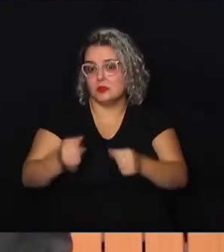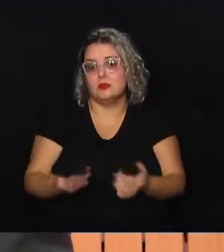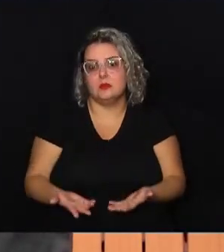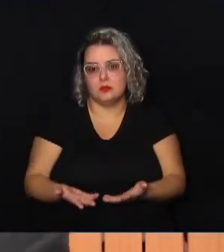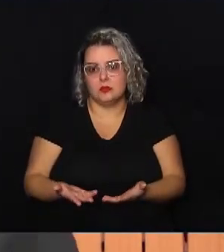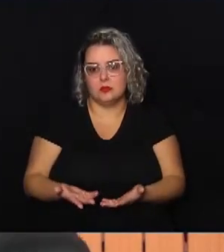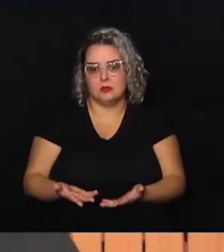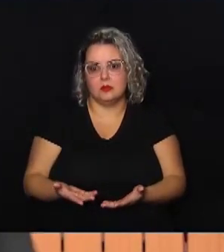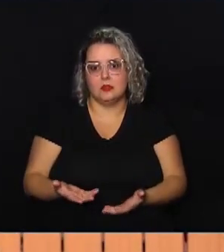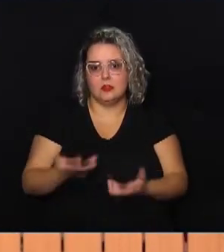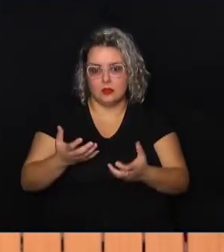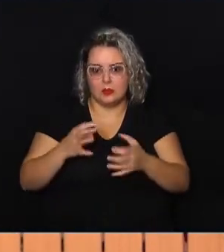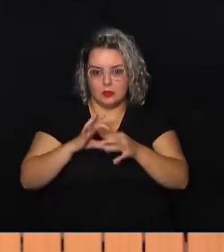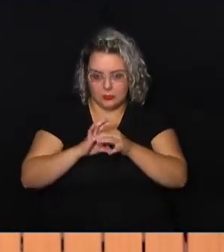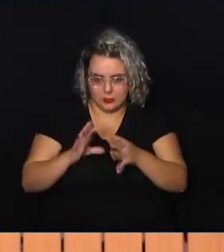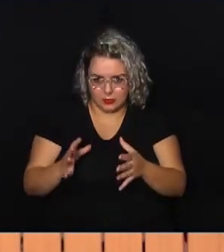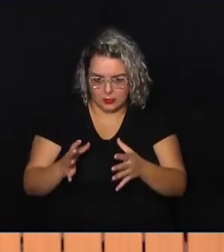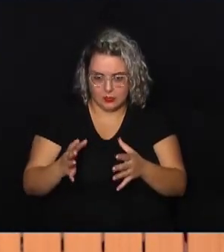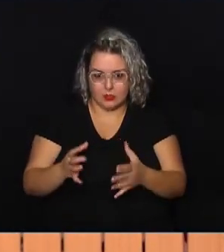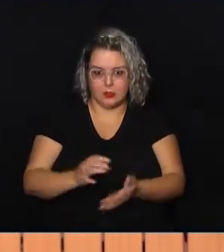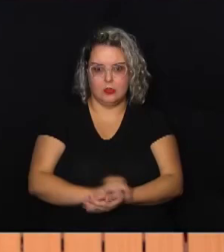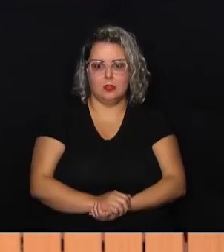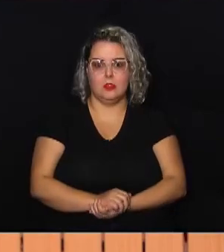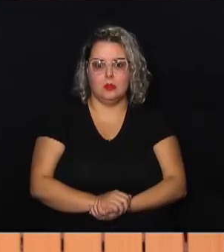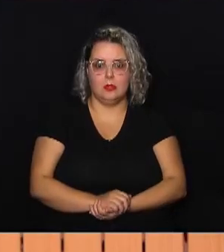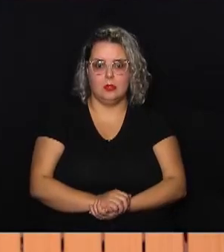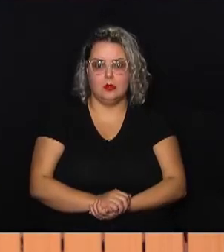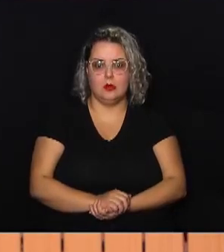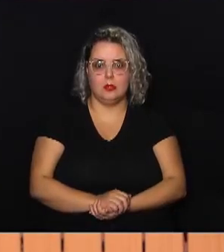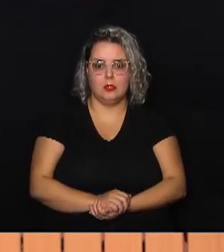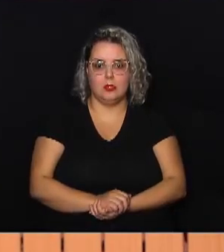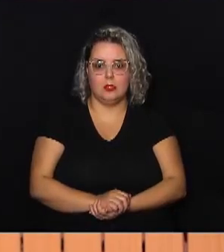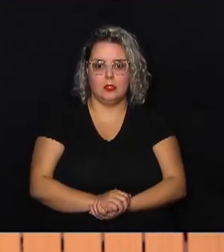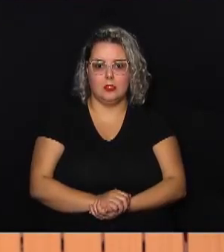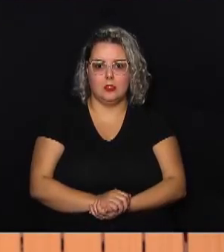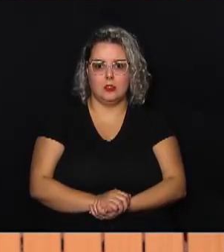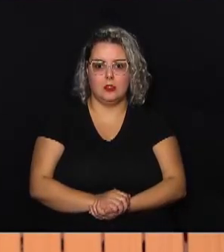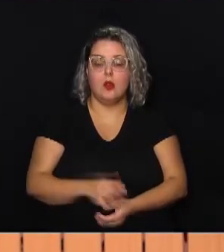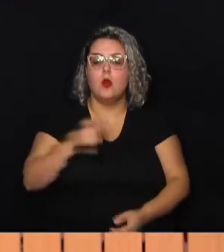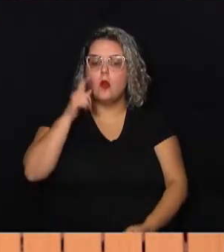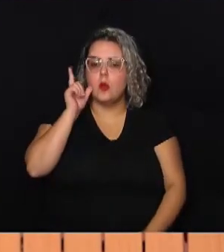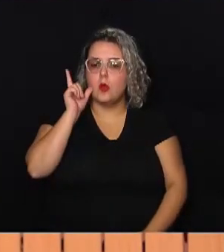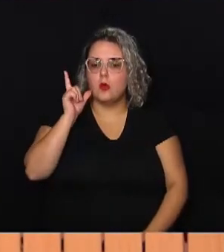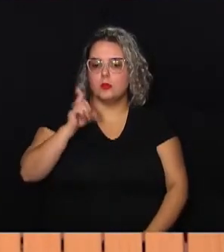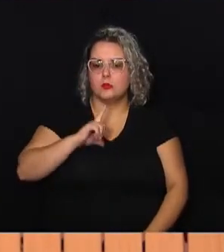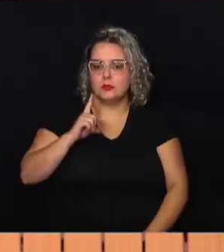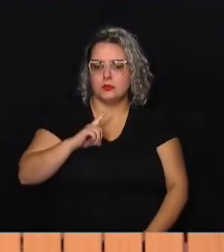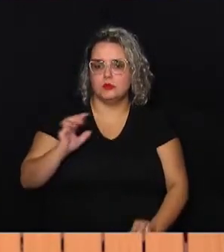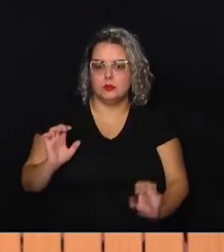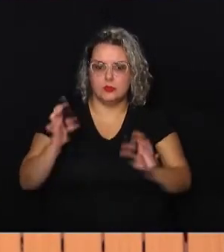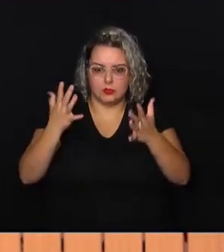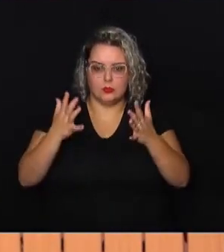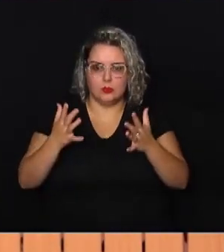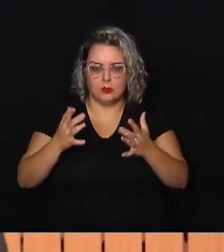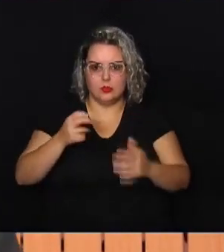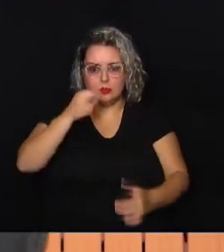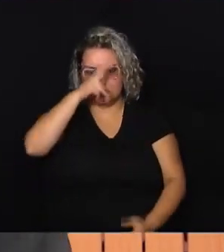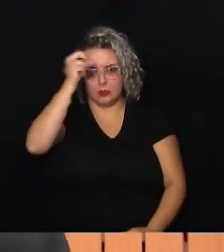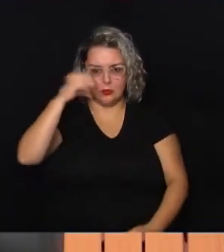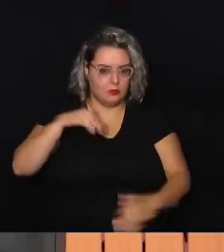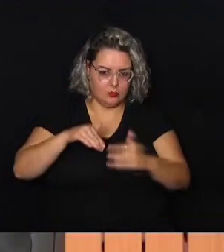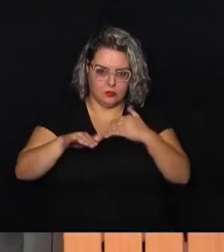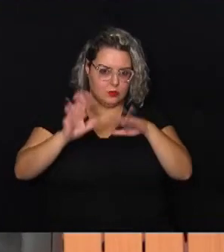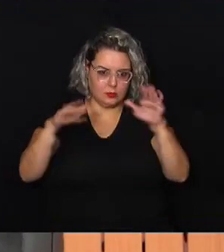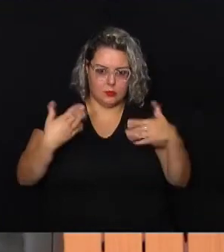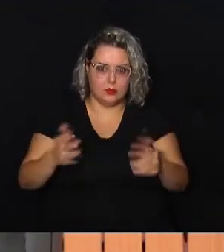queria me permitir, sem ter procuração nenhuma para o prefeito para isso, ontem eu tive um evento com ele que não tem nada a ver, foi até